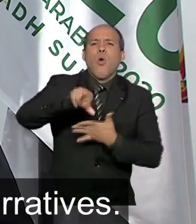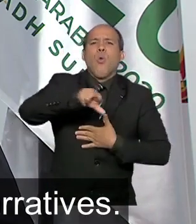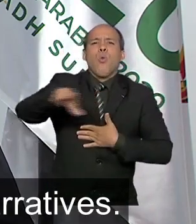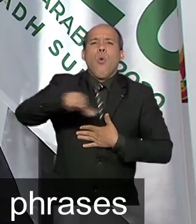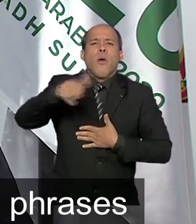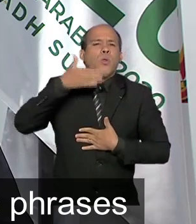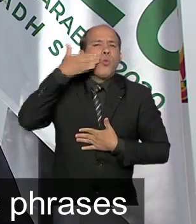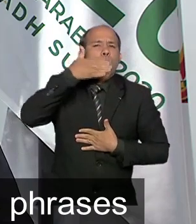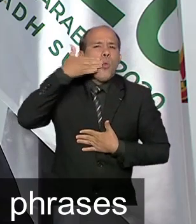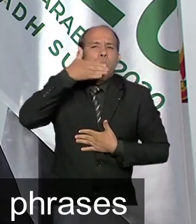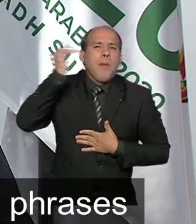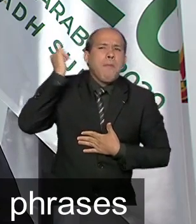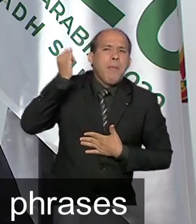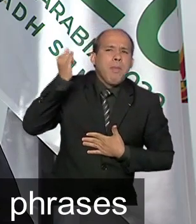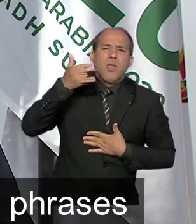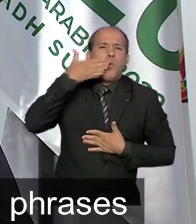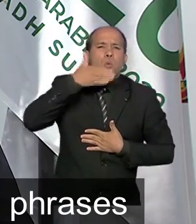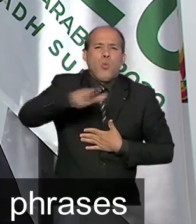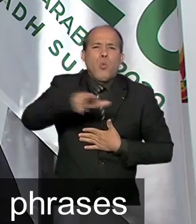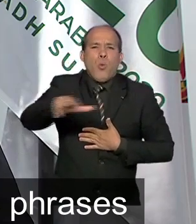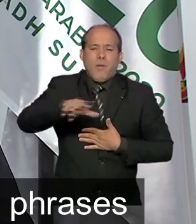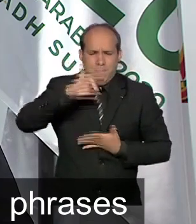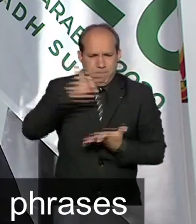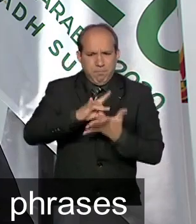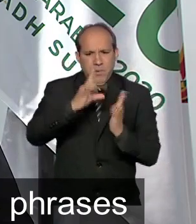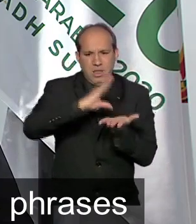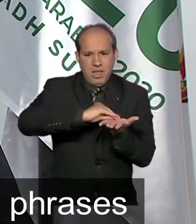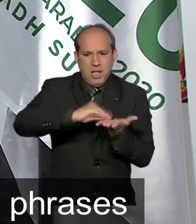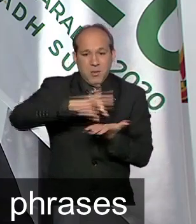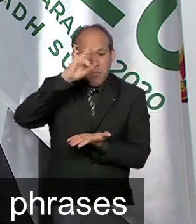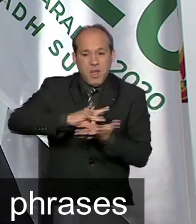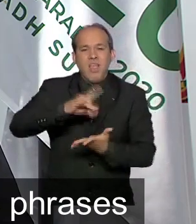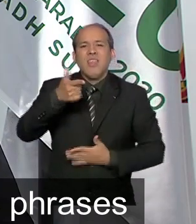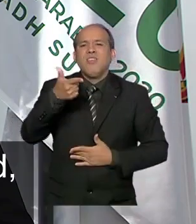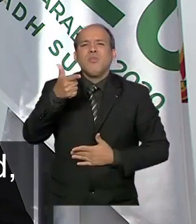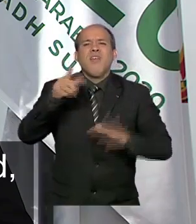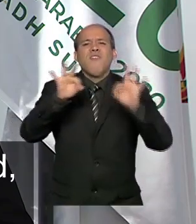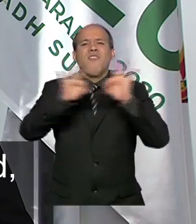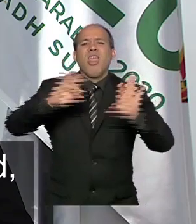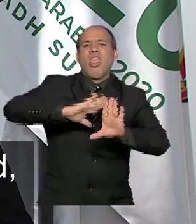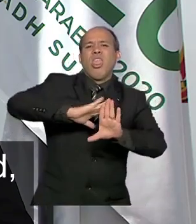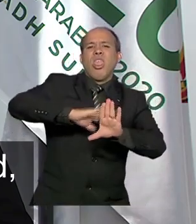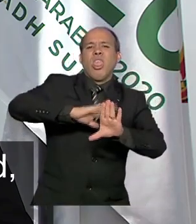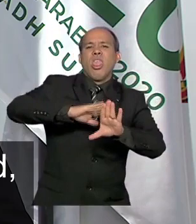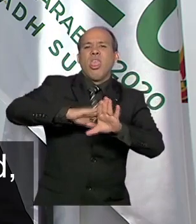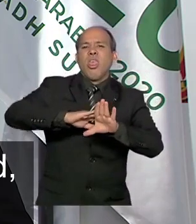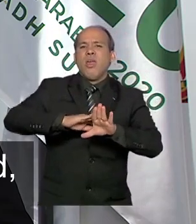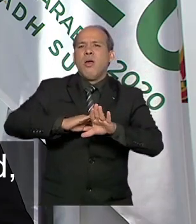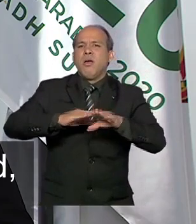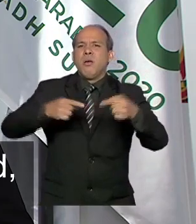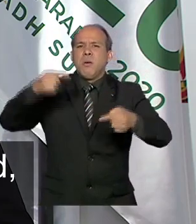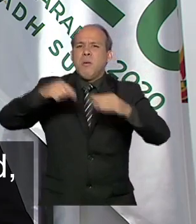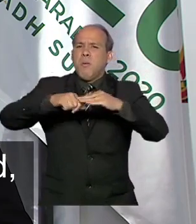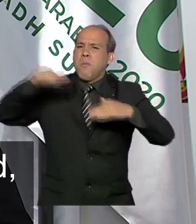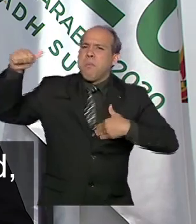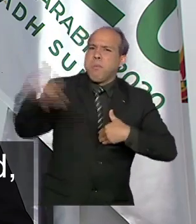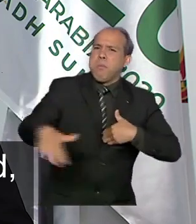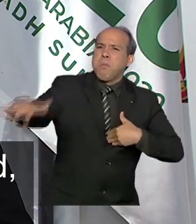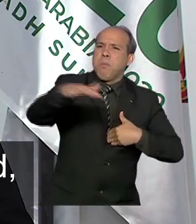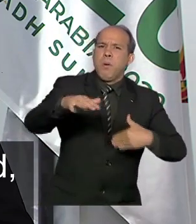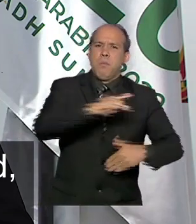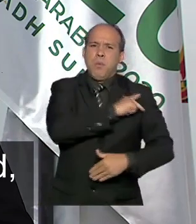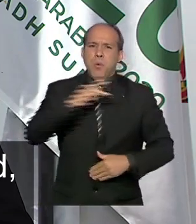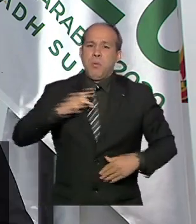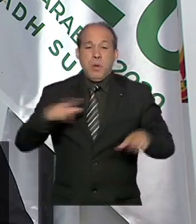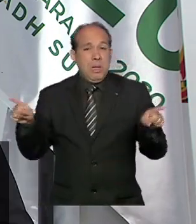narrativas são Dados Concretos e não frases demagógicas que rebaixam o debate público e